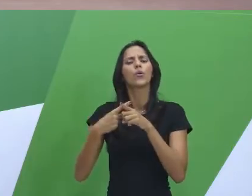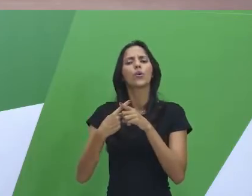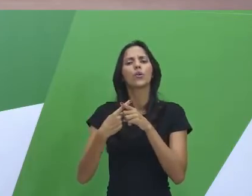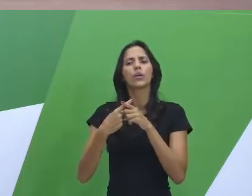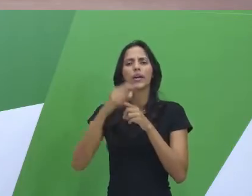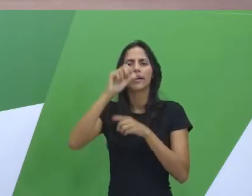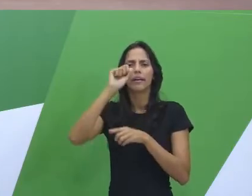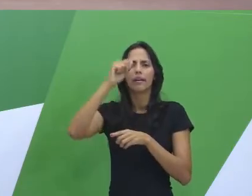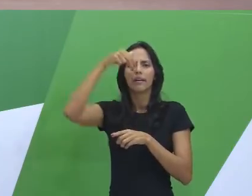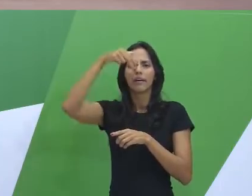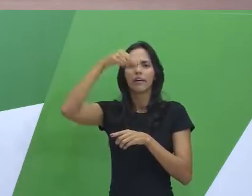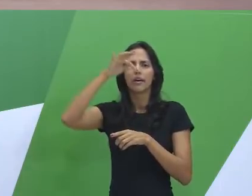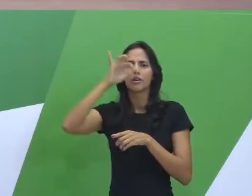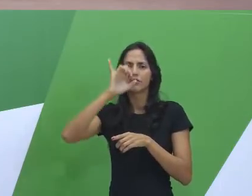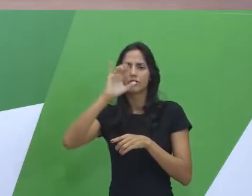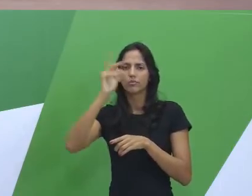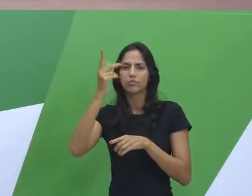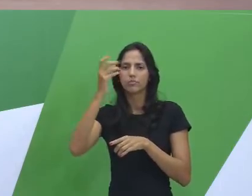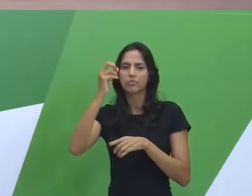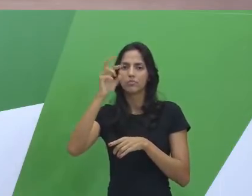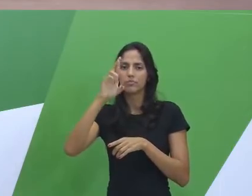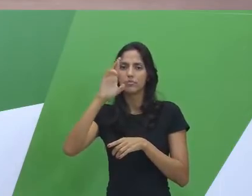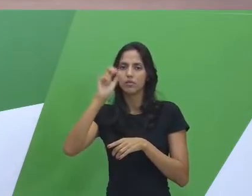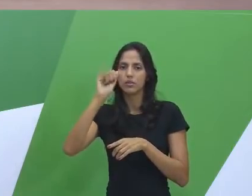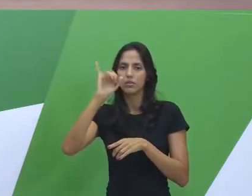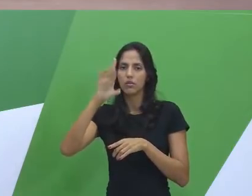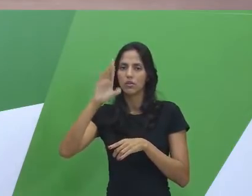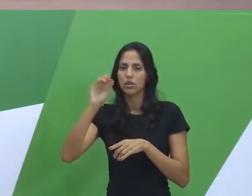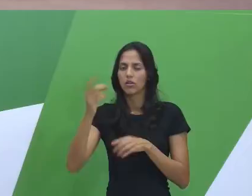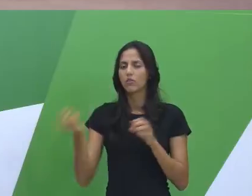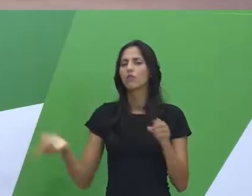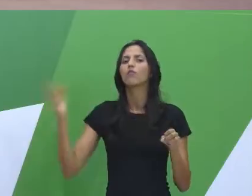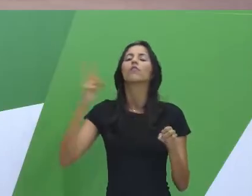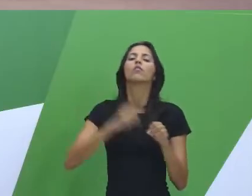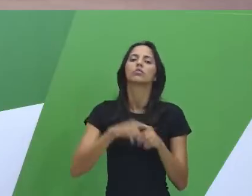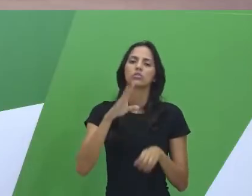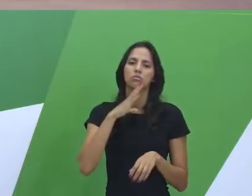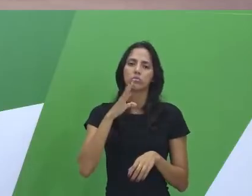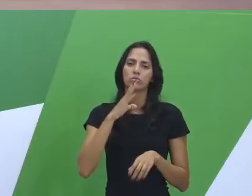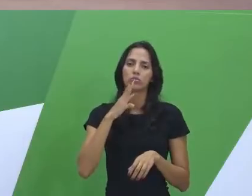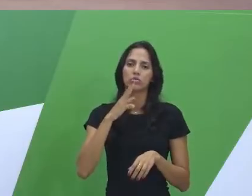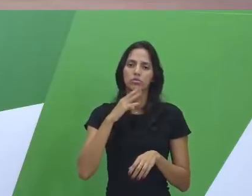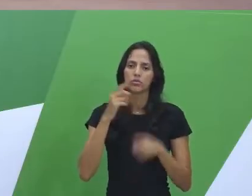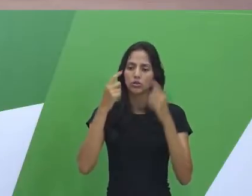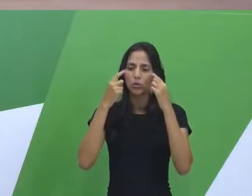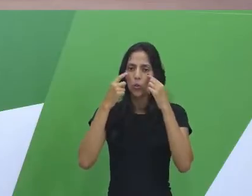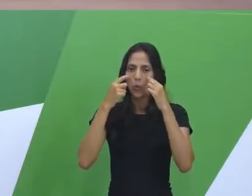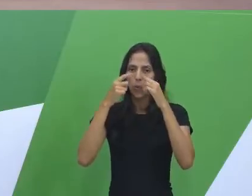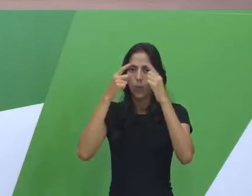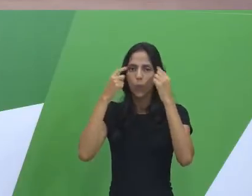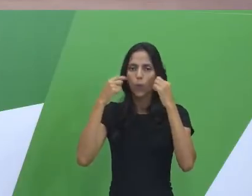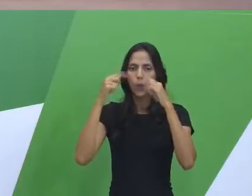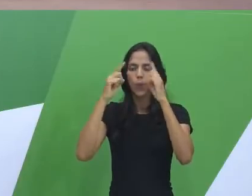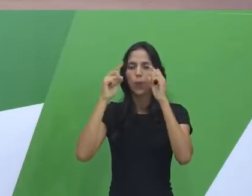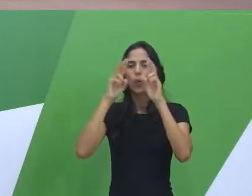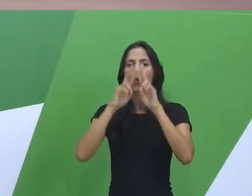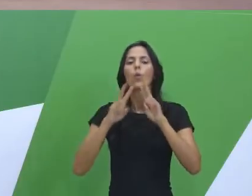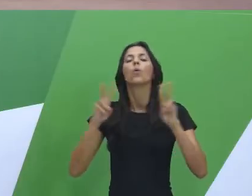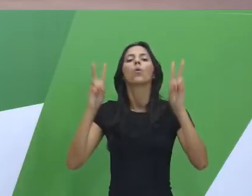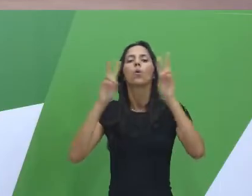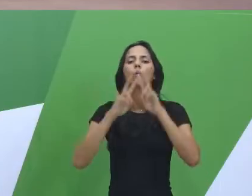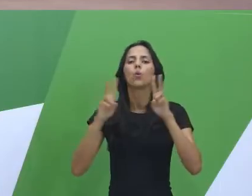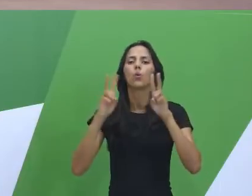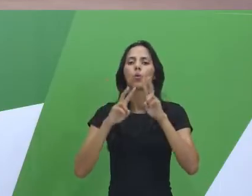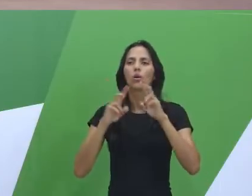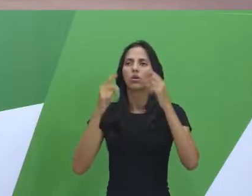sentido anti-horário? Vamos voltar ao conhecimento nato do nosso olho humano. A questão do